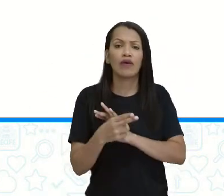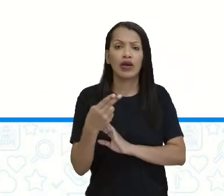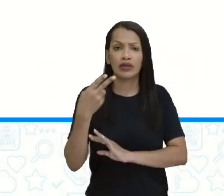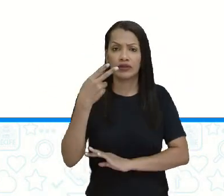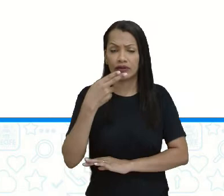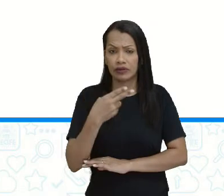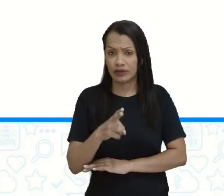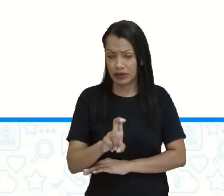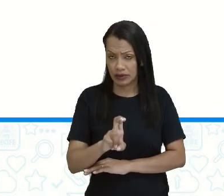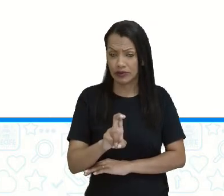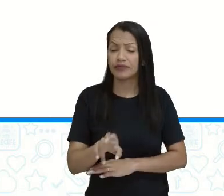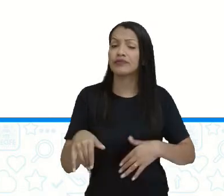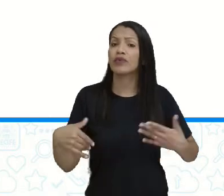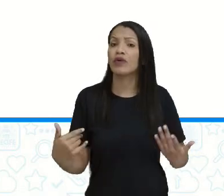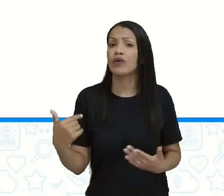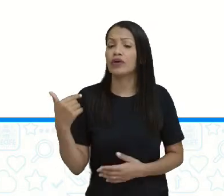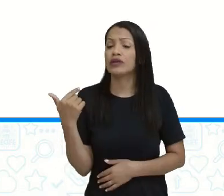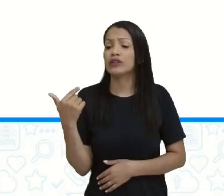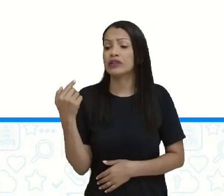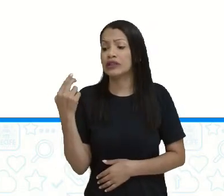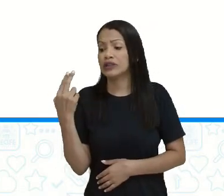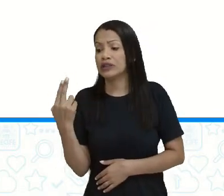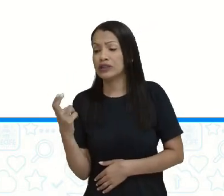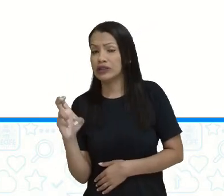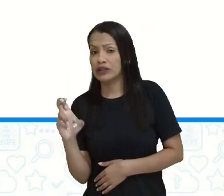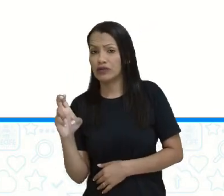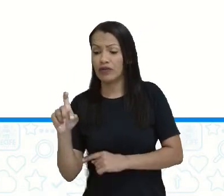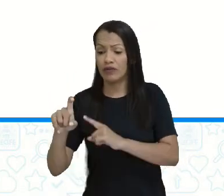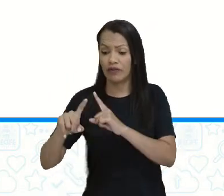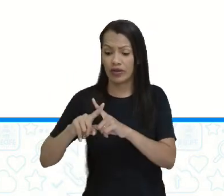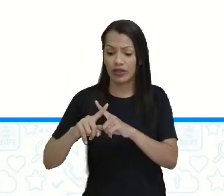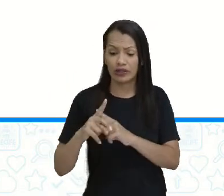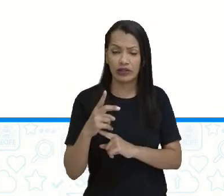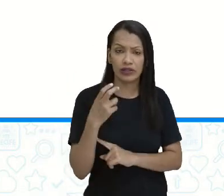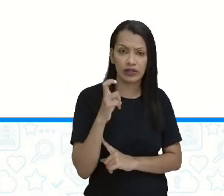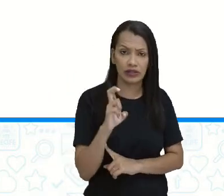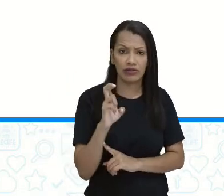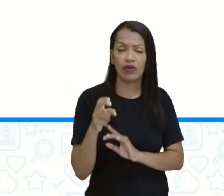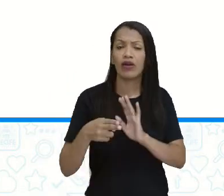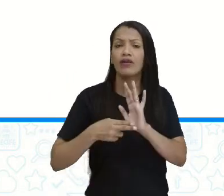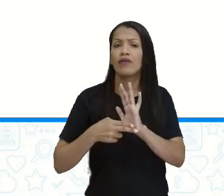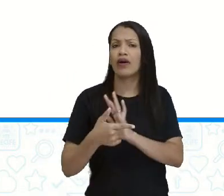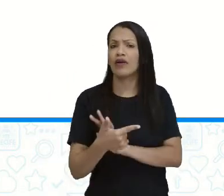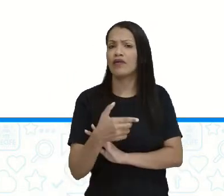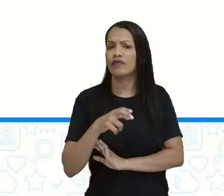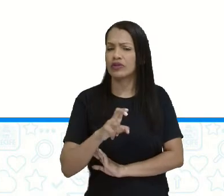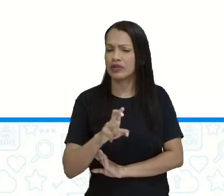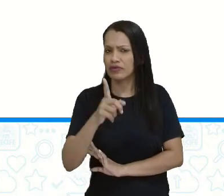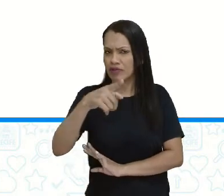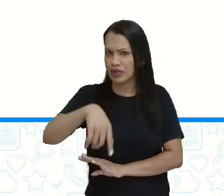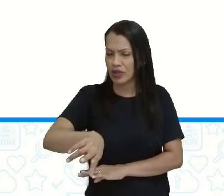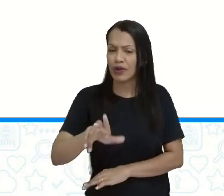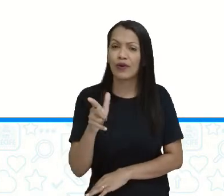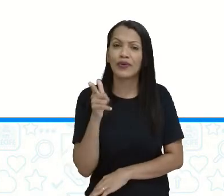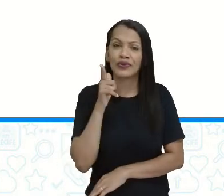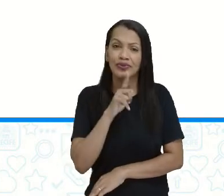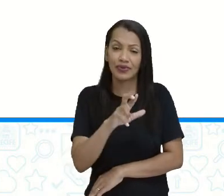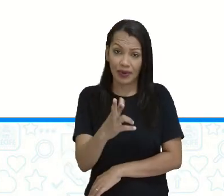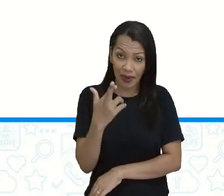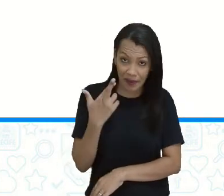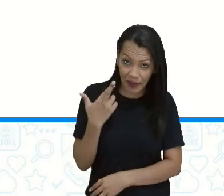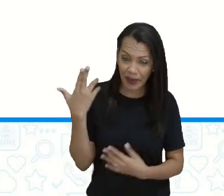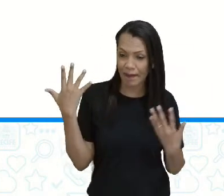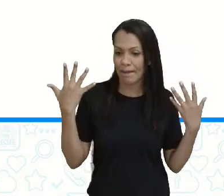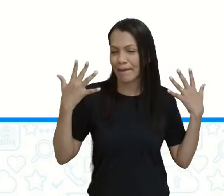Então, 5 vezes 5 é igual a 25. Então, quem chegou a esse resultado, parabéns para vocês. E